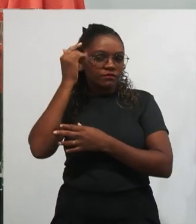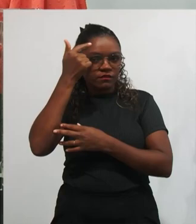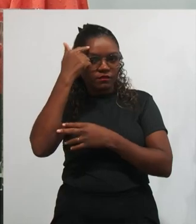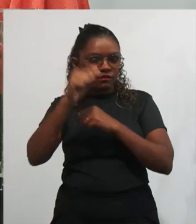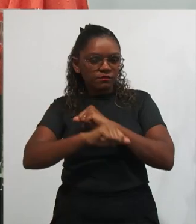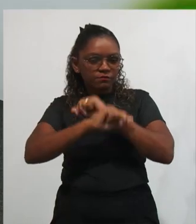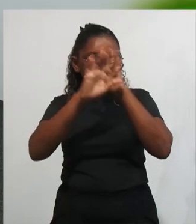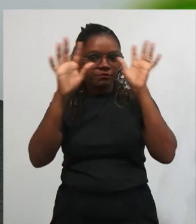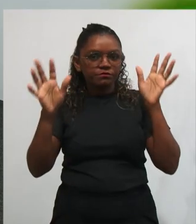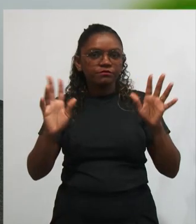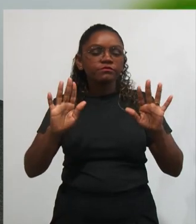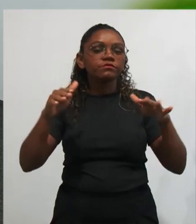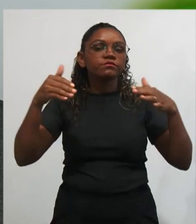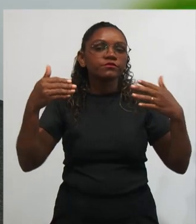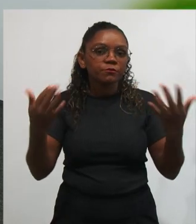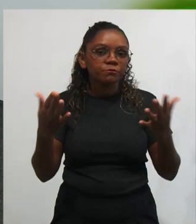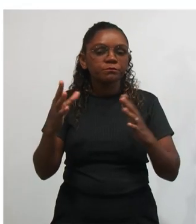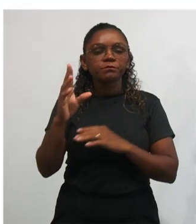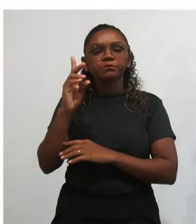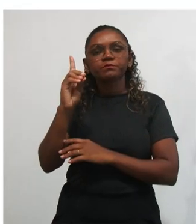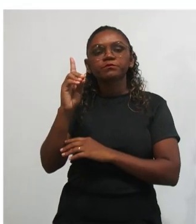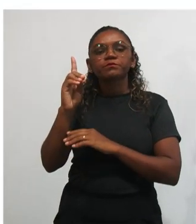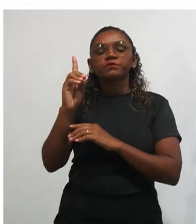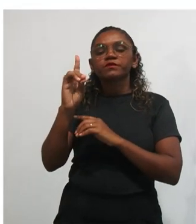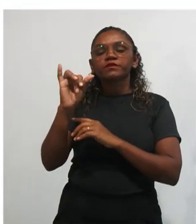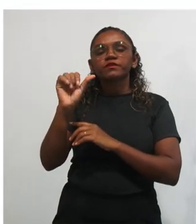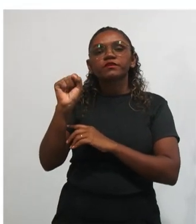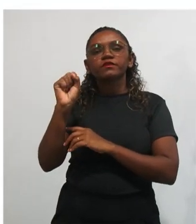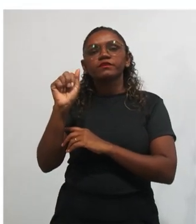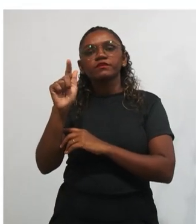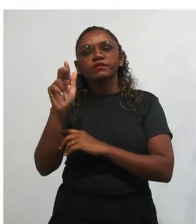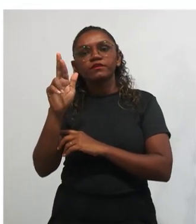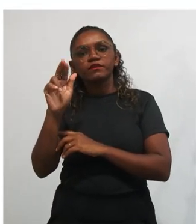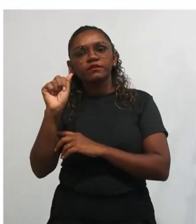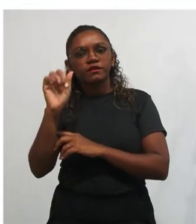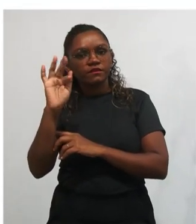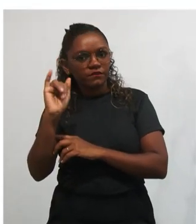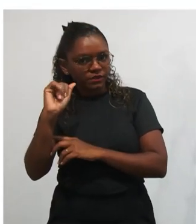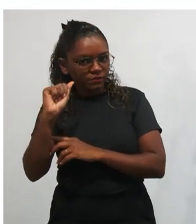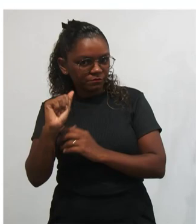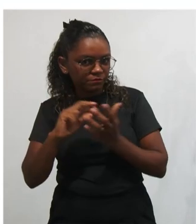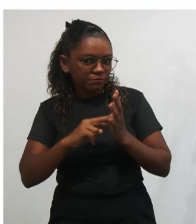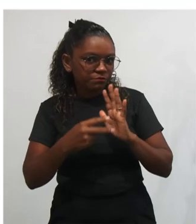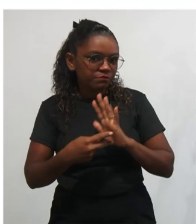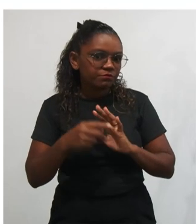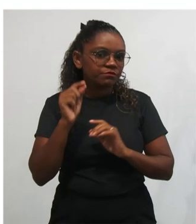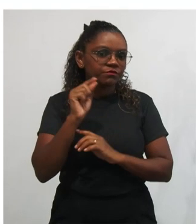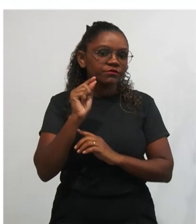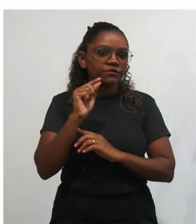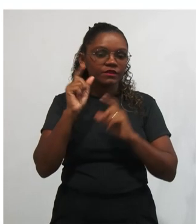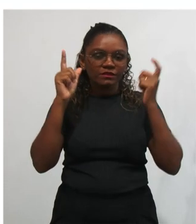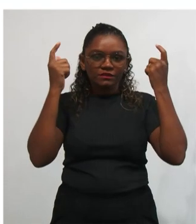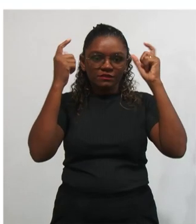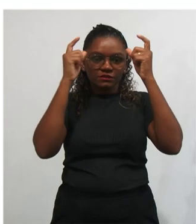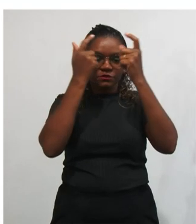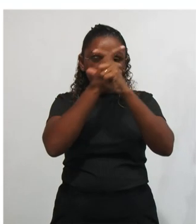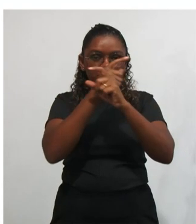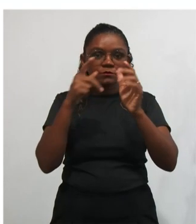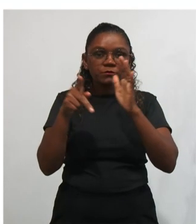ah de acordo com a definição do APA a disgrafia ela se encaixa como um transtorno do desenvolvimento de